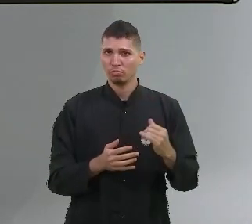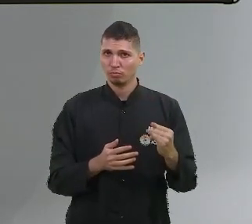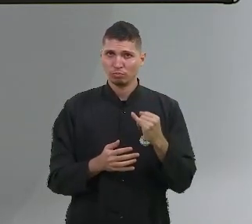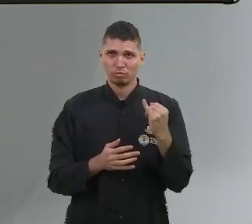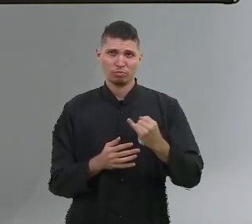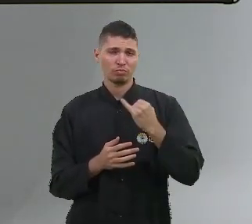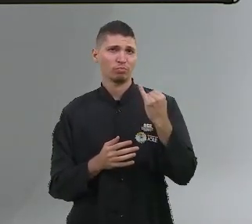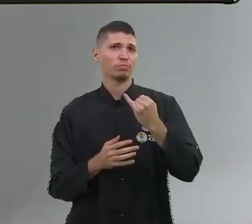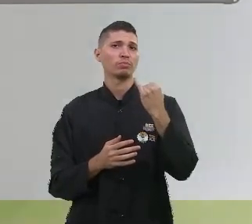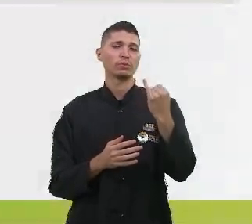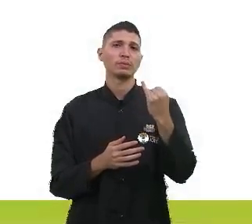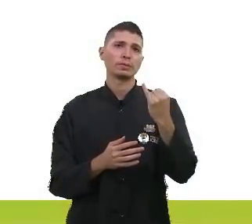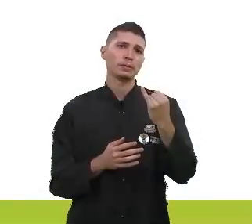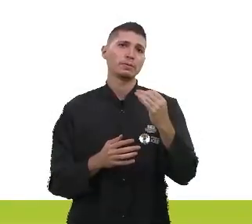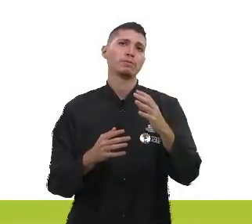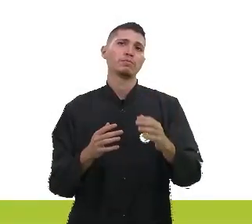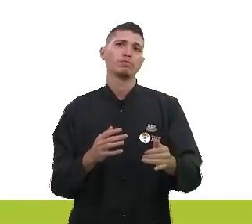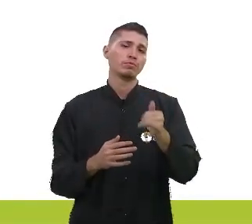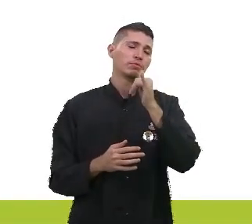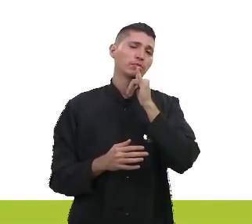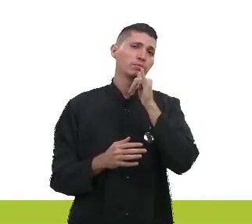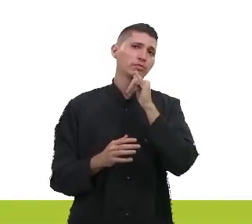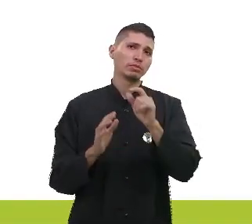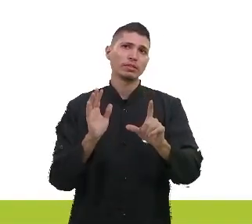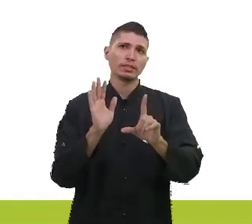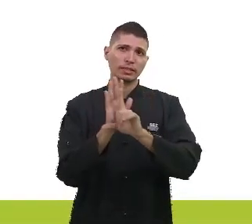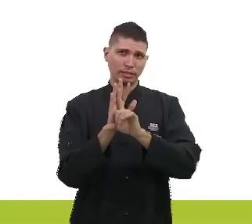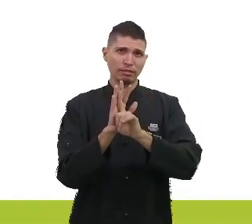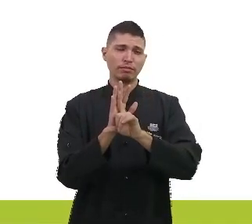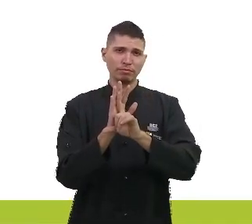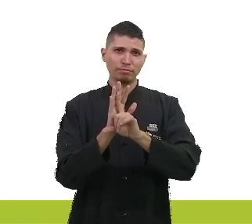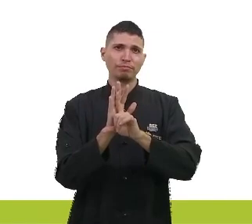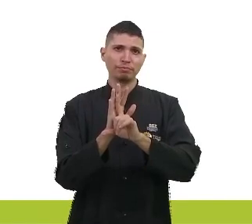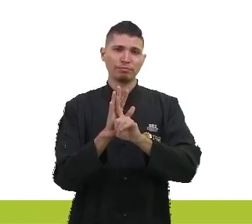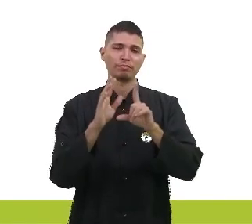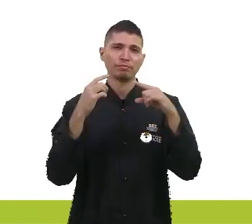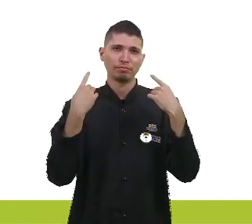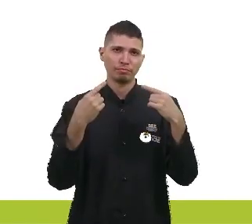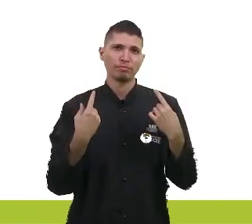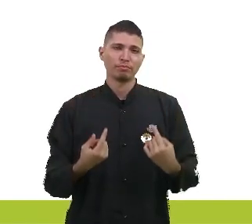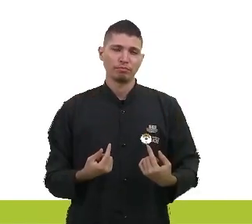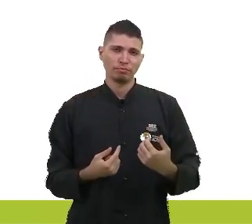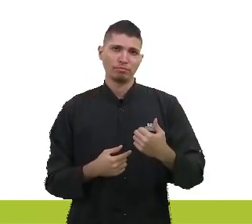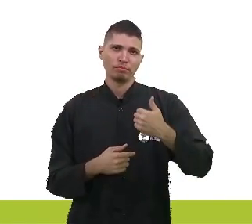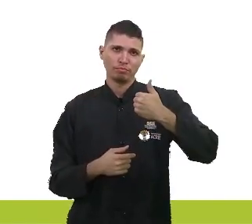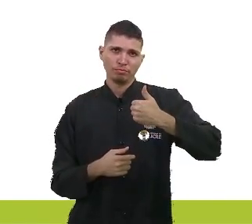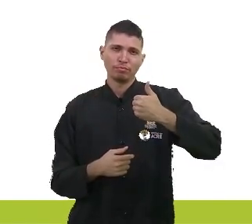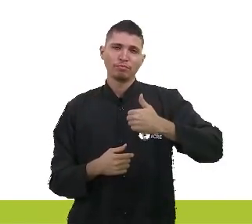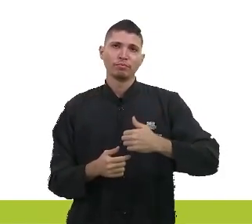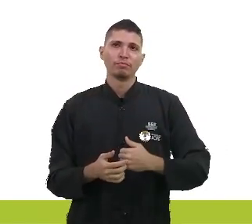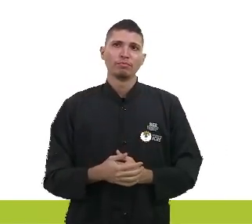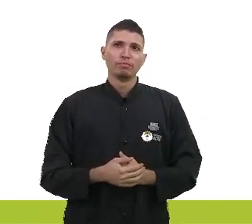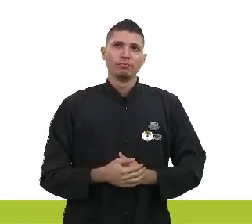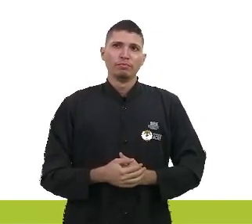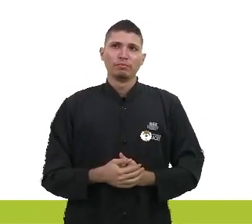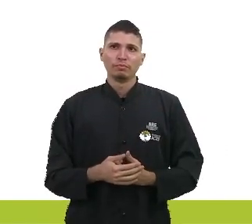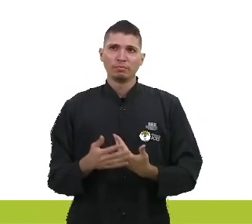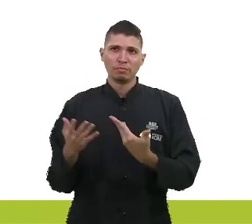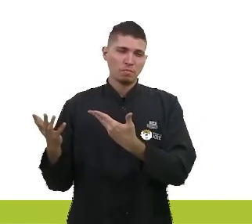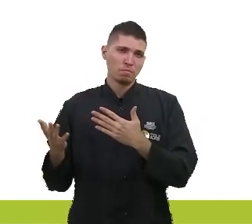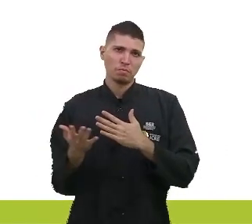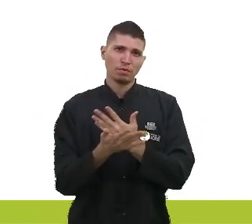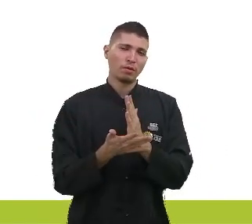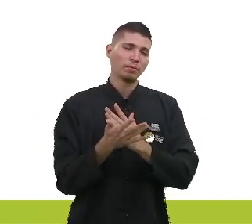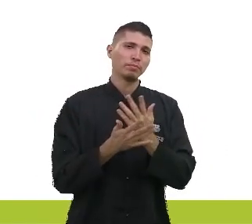e utilizado quando a gente vai falar sobre a primeira lei de Newton. Olha só, aqui tem alguns GIFs, né, que eu coloquei para a